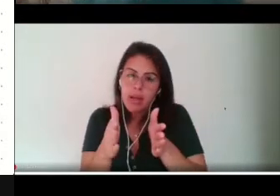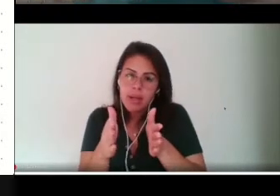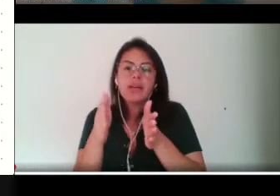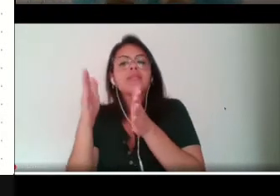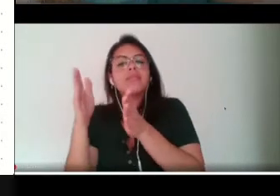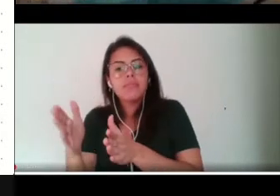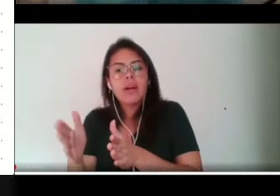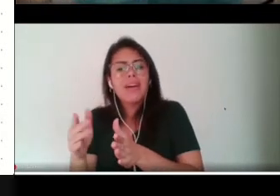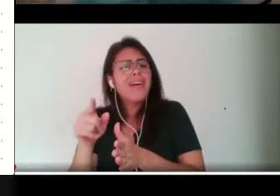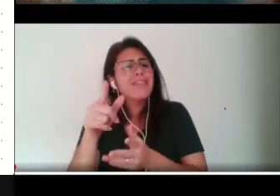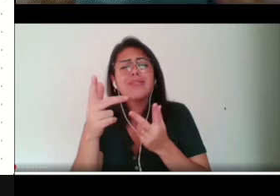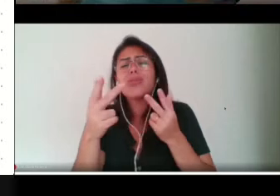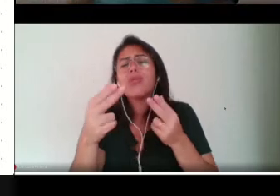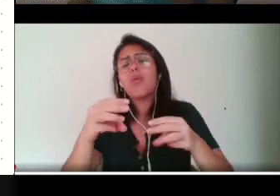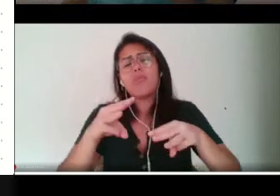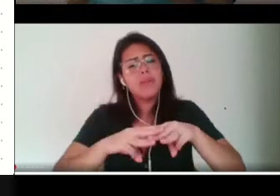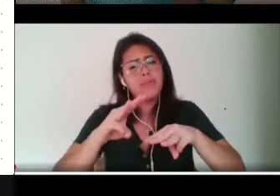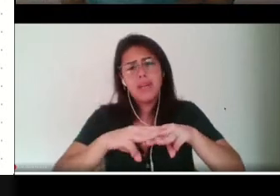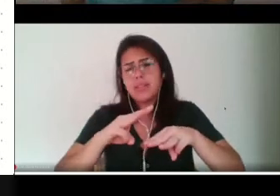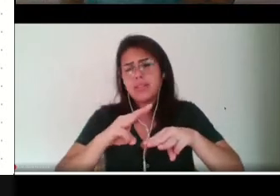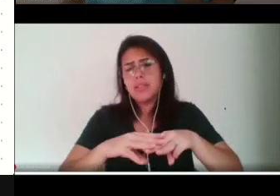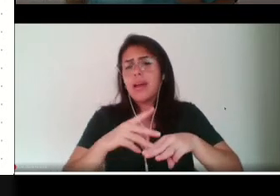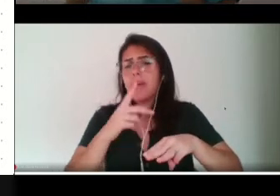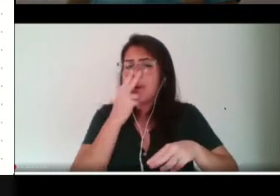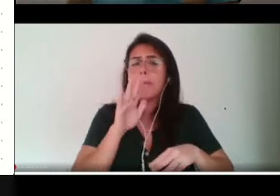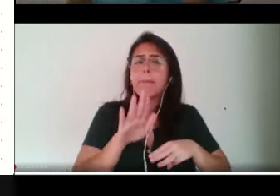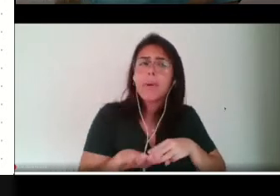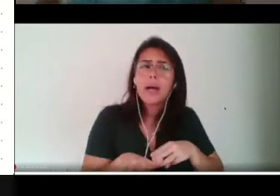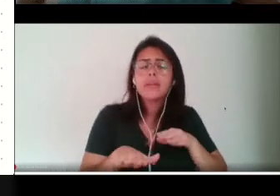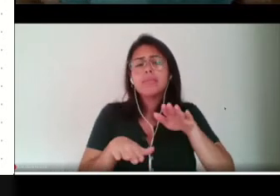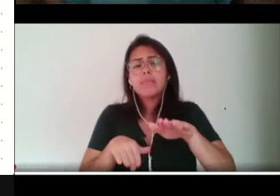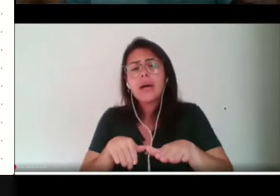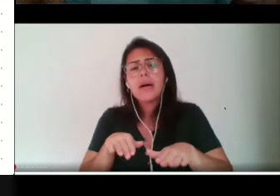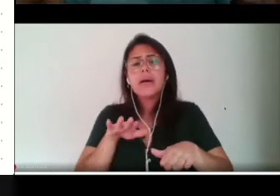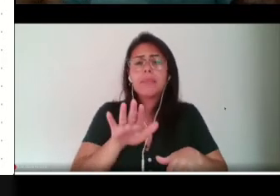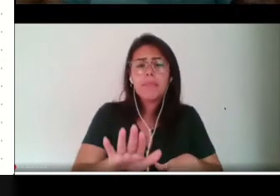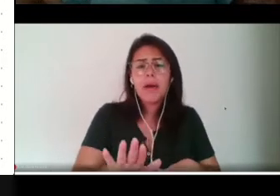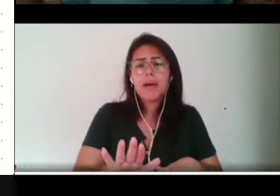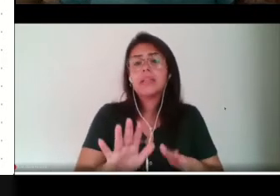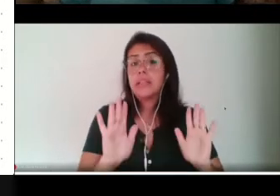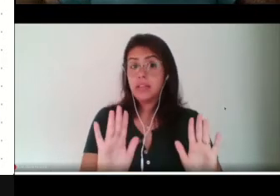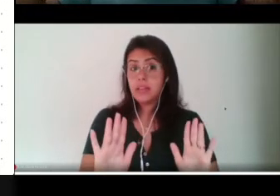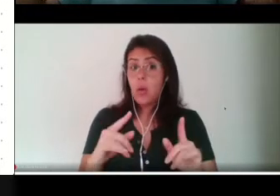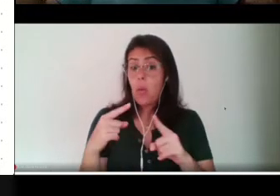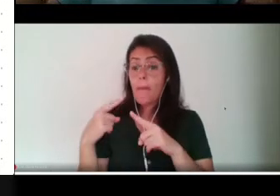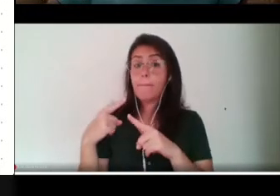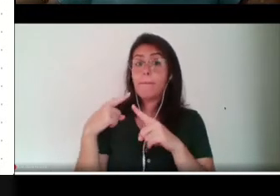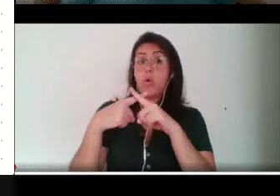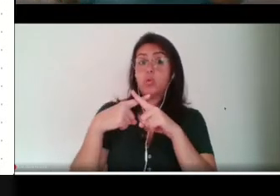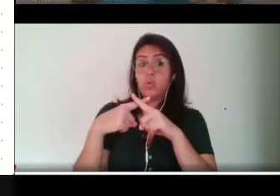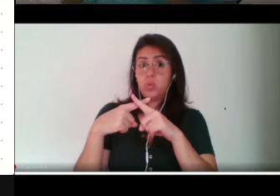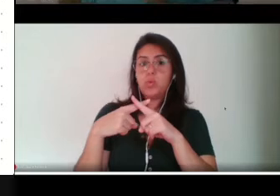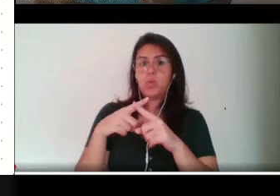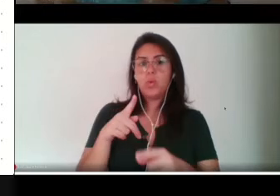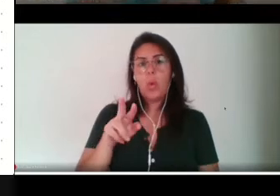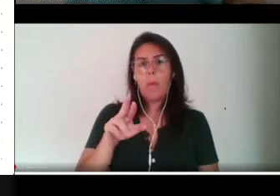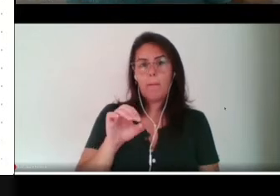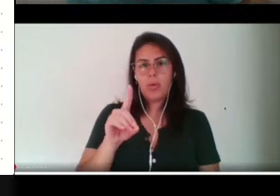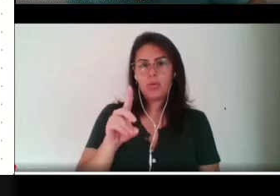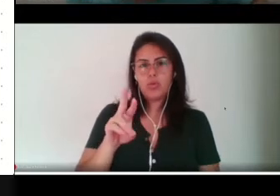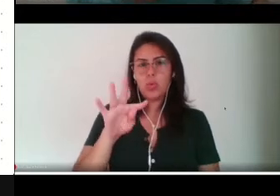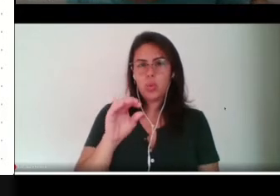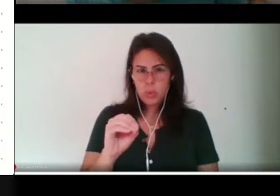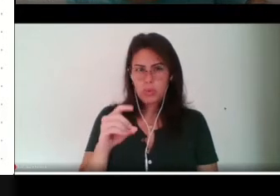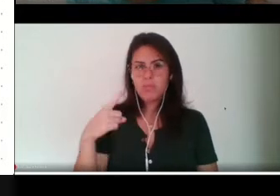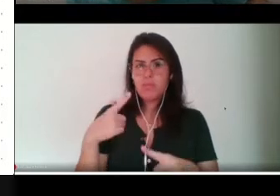matemática mesmo, como se fossem números normais. Então, o produto vetorial, né, ele tem a cara de multiplicação, então eu faço ela